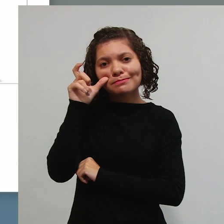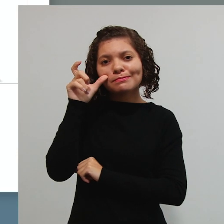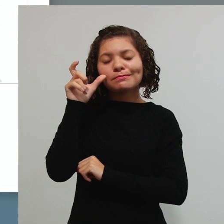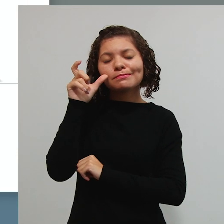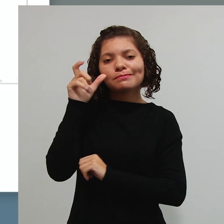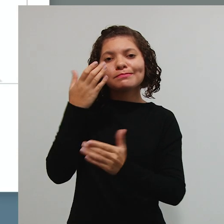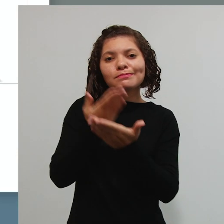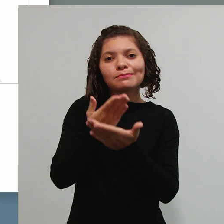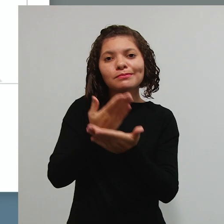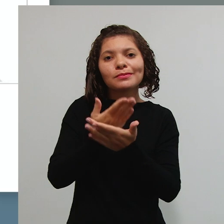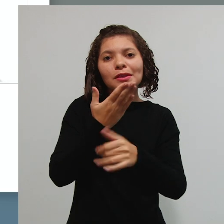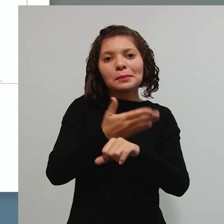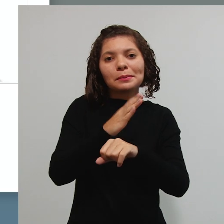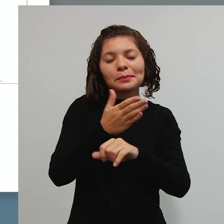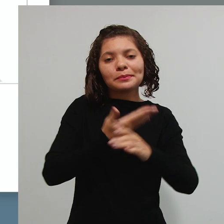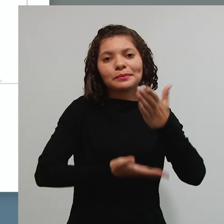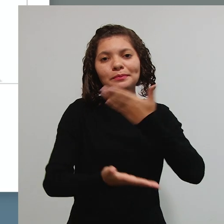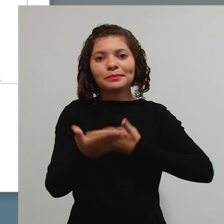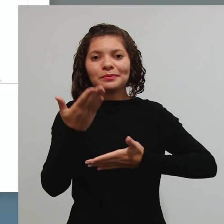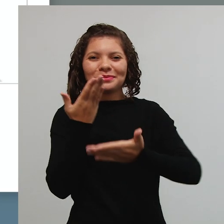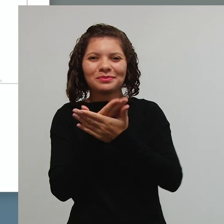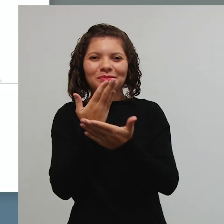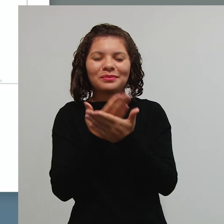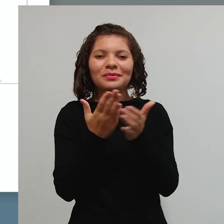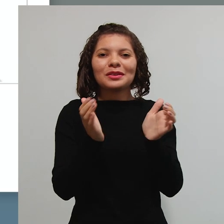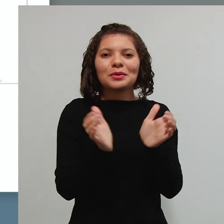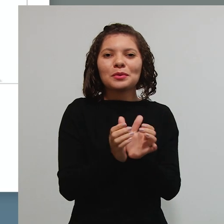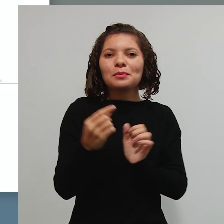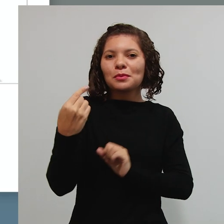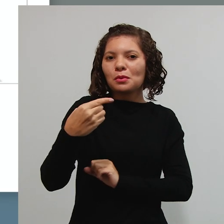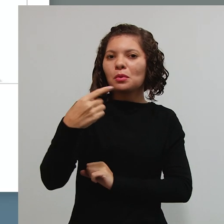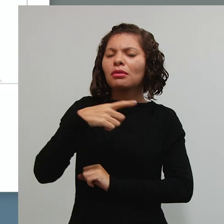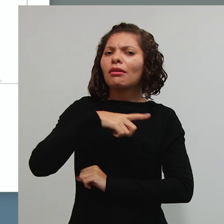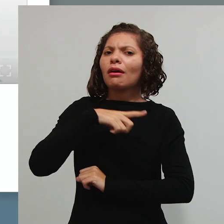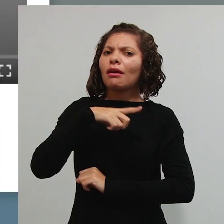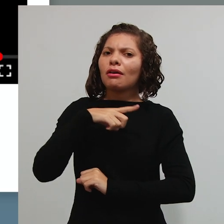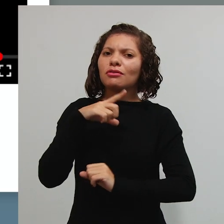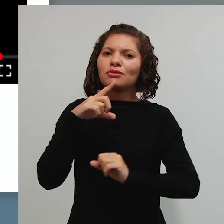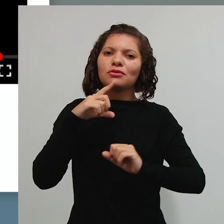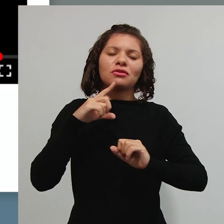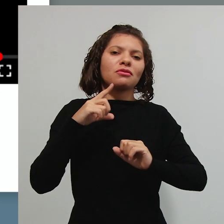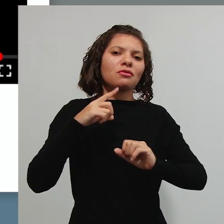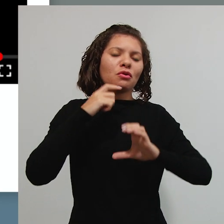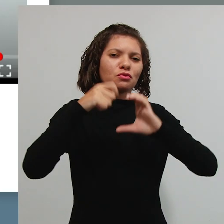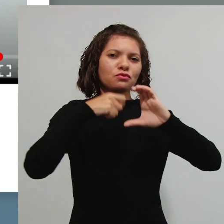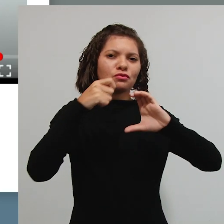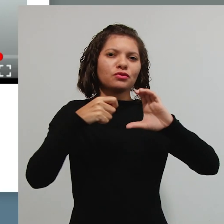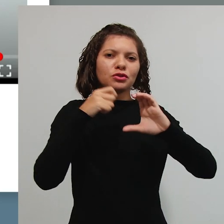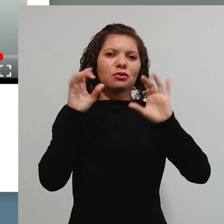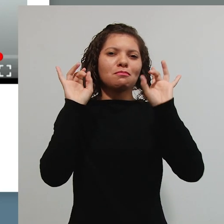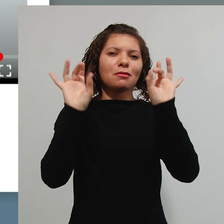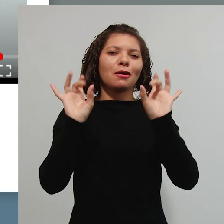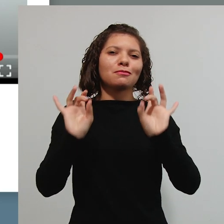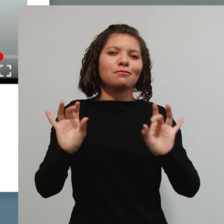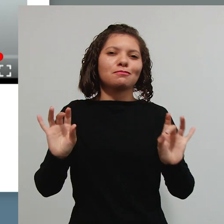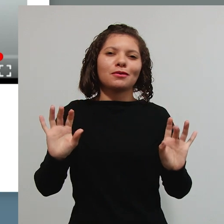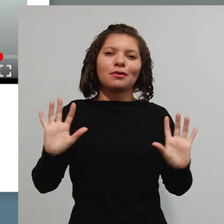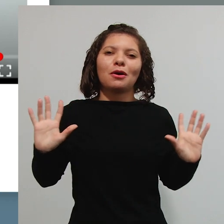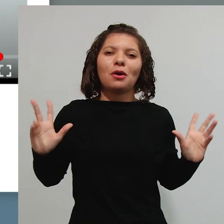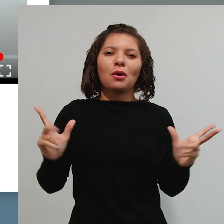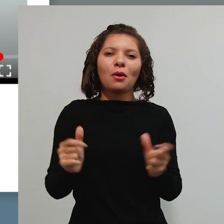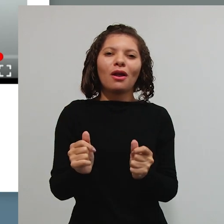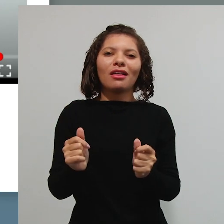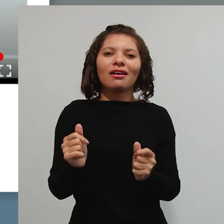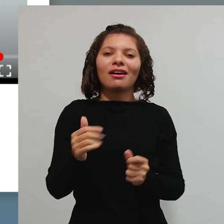práticas colaborativas de estudos em grupo 1, em que tem um vídeo especial maravilhoso Olha com